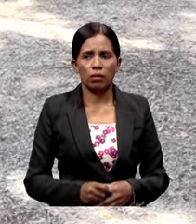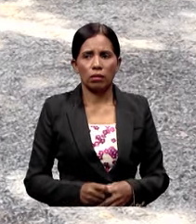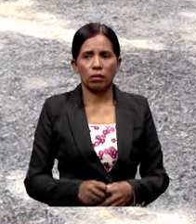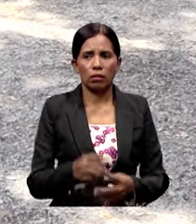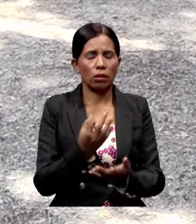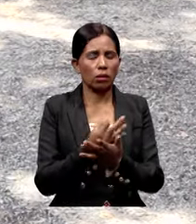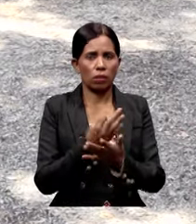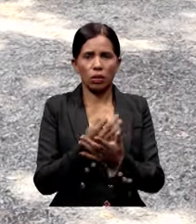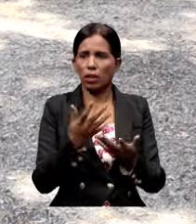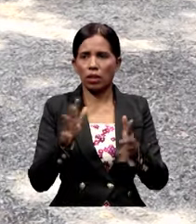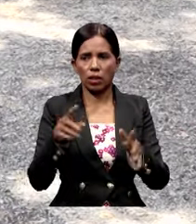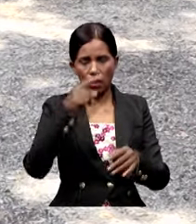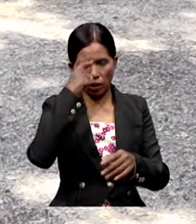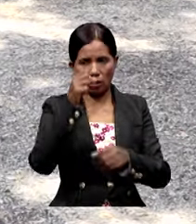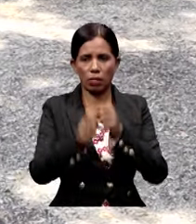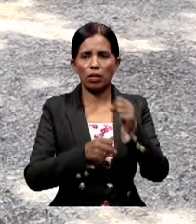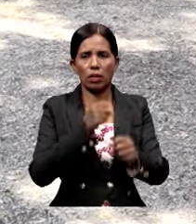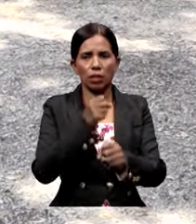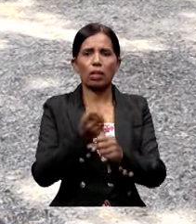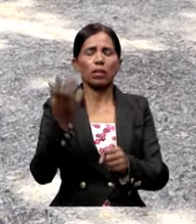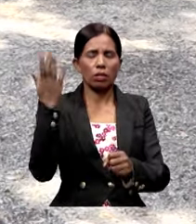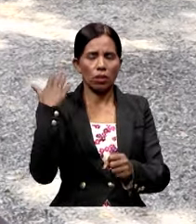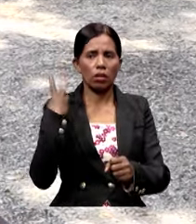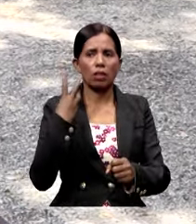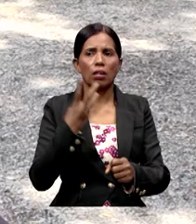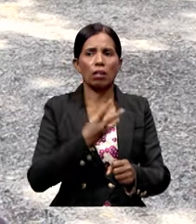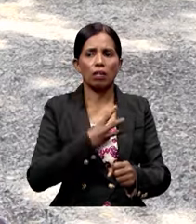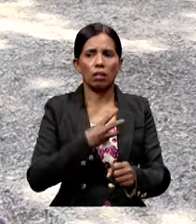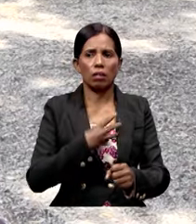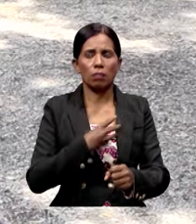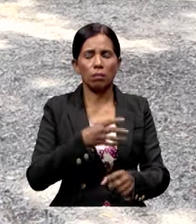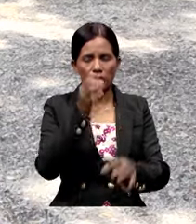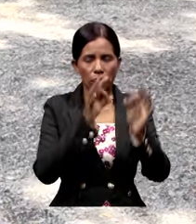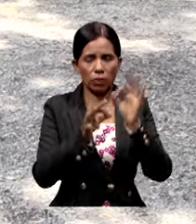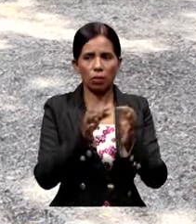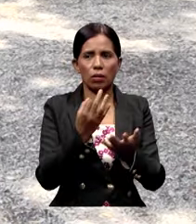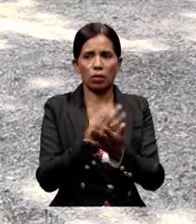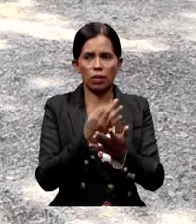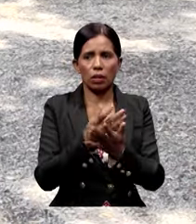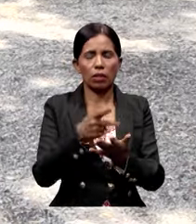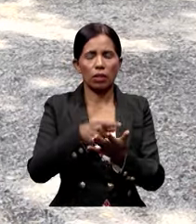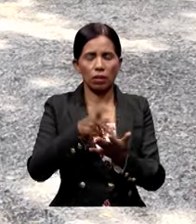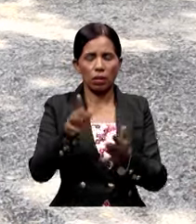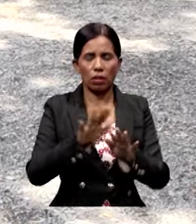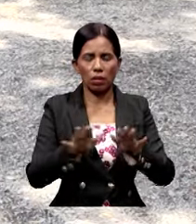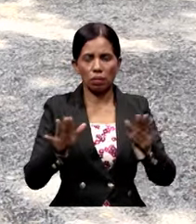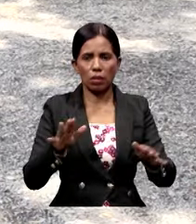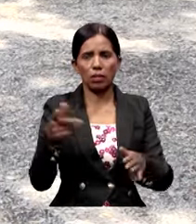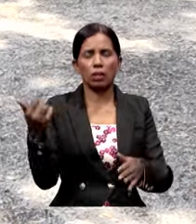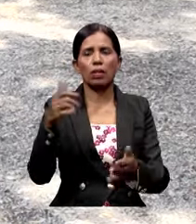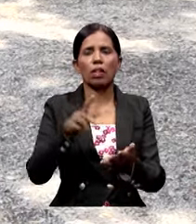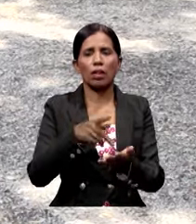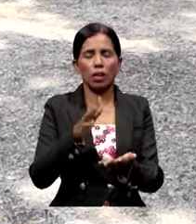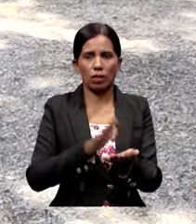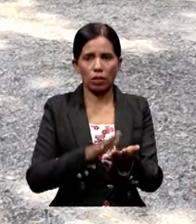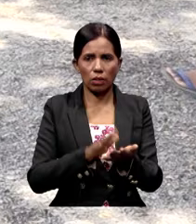subsidi la ia tamba tina hira ne lara ne ka ami garantia ho subsidi be hori sir la barke skola ami contente tina ne ne